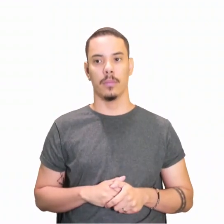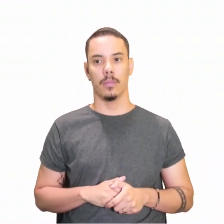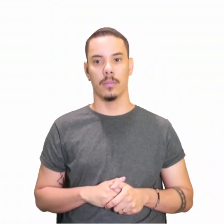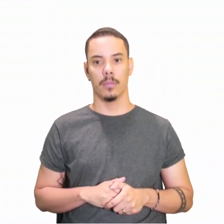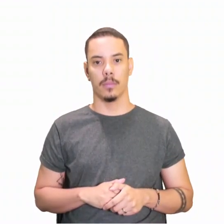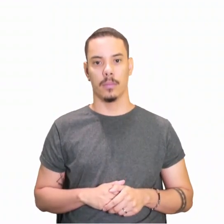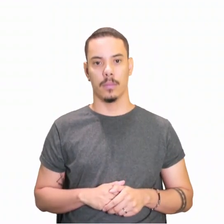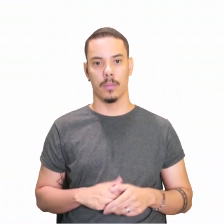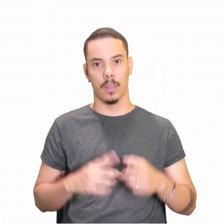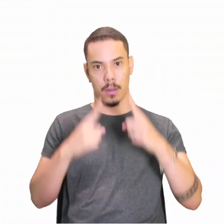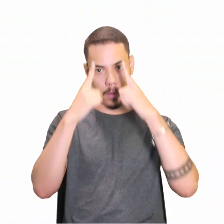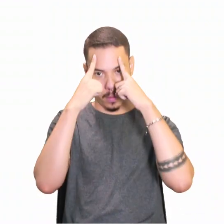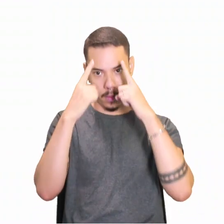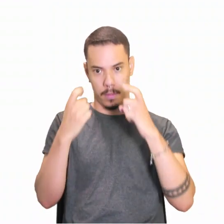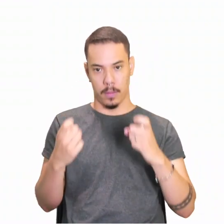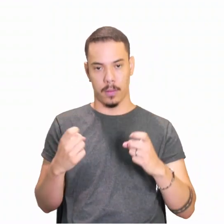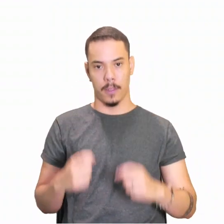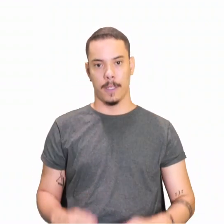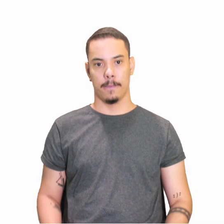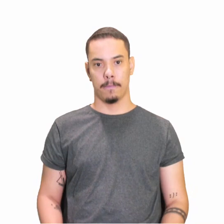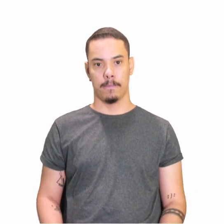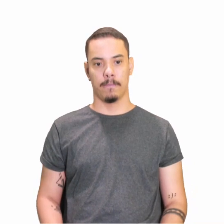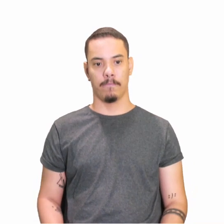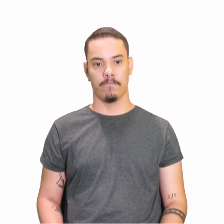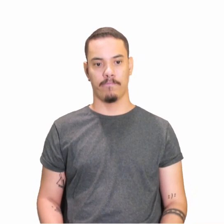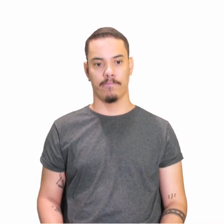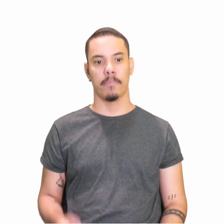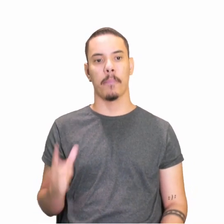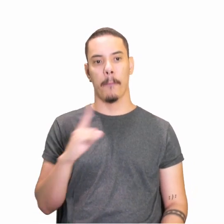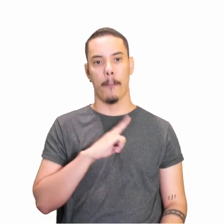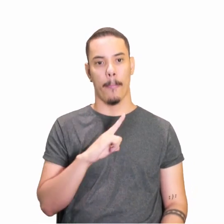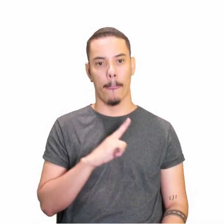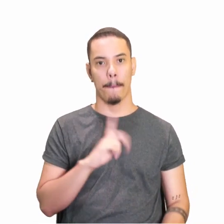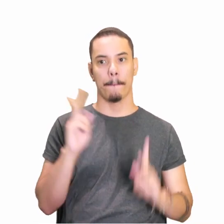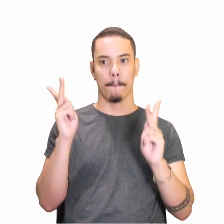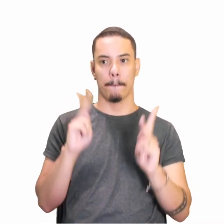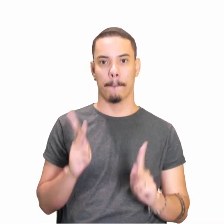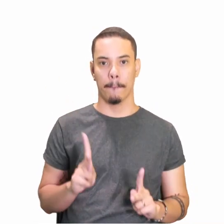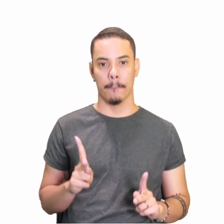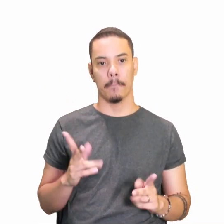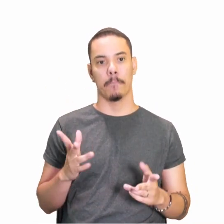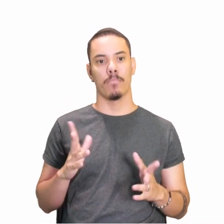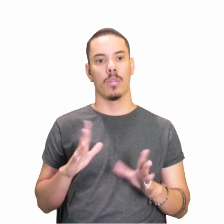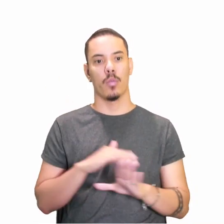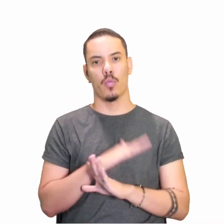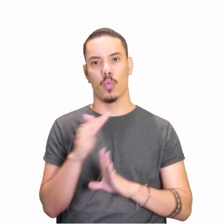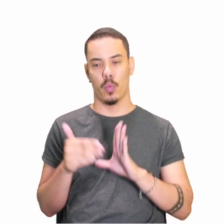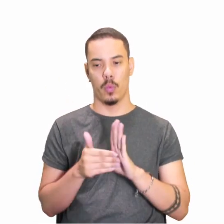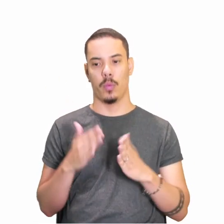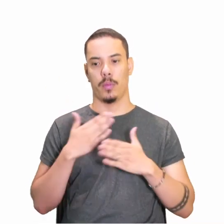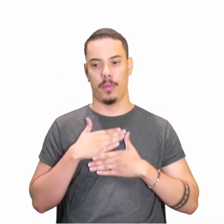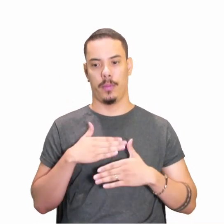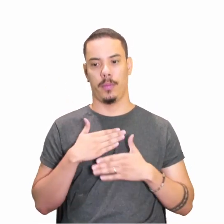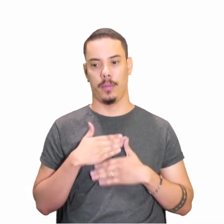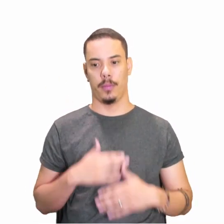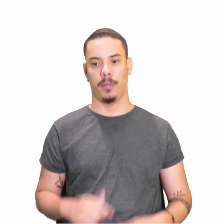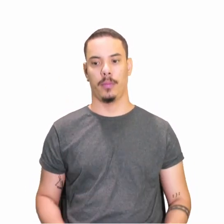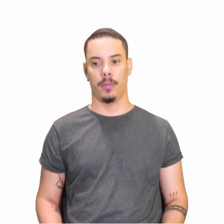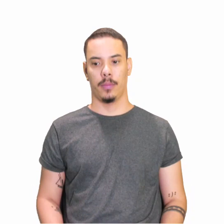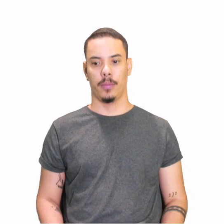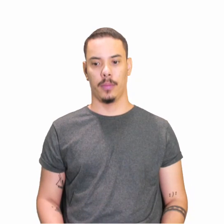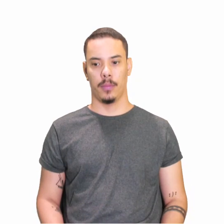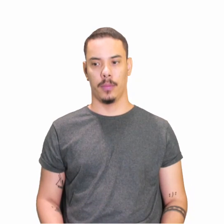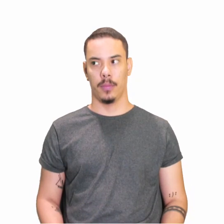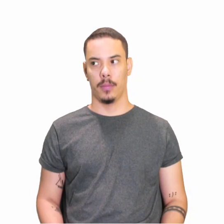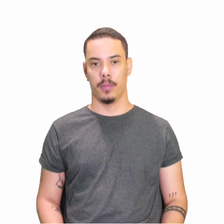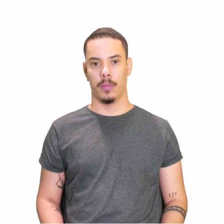violência chegando à zona rural, né? Onde tem a paz, a parte bucólica, tranquila. Bem, vamos